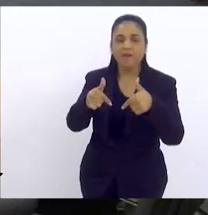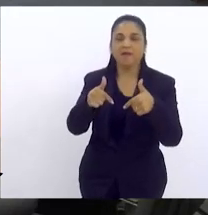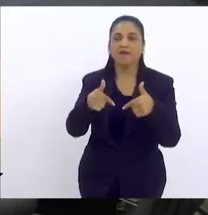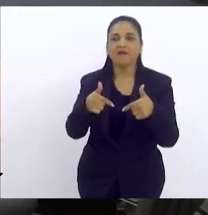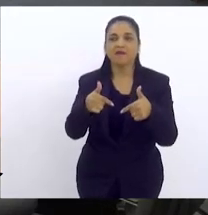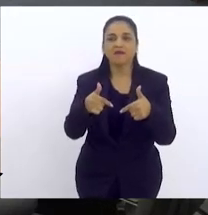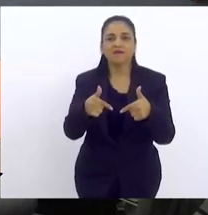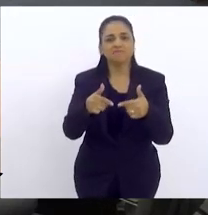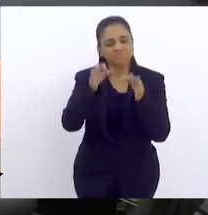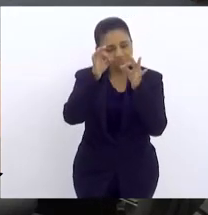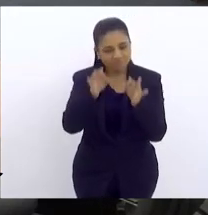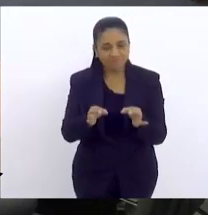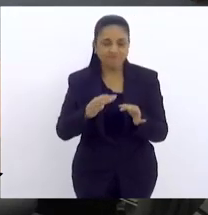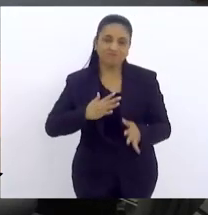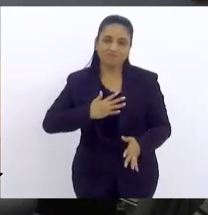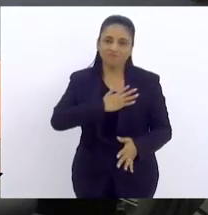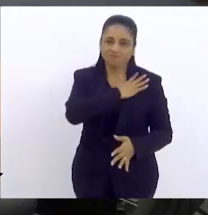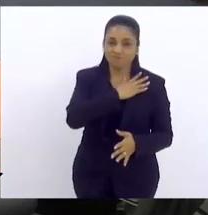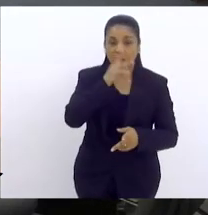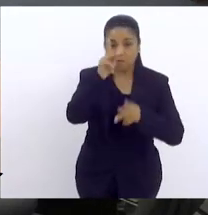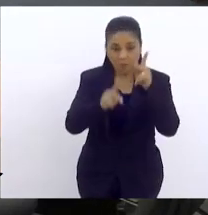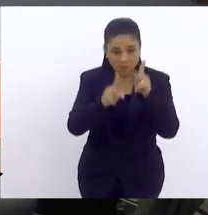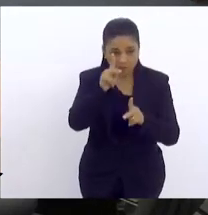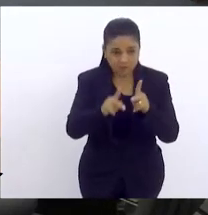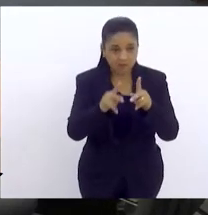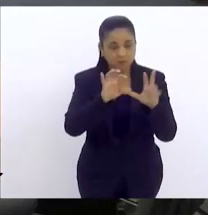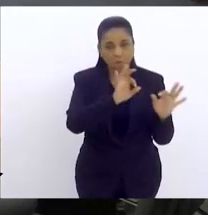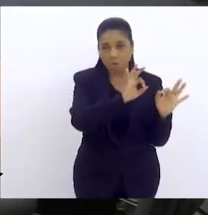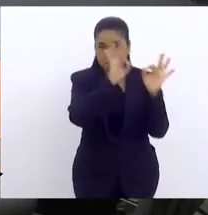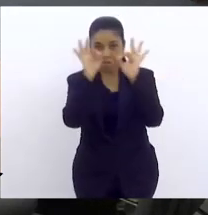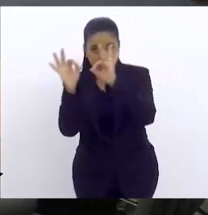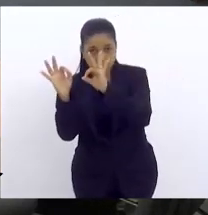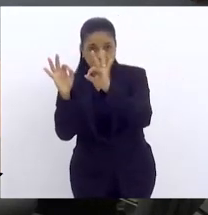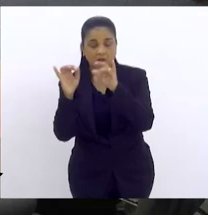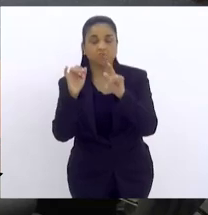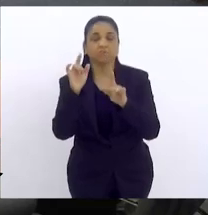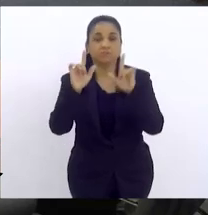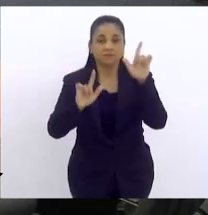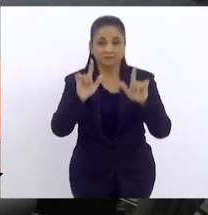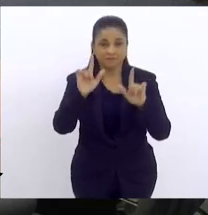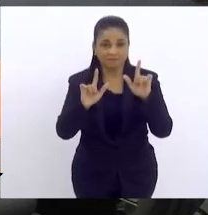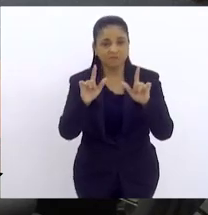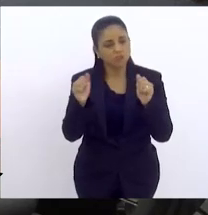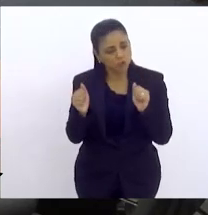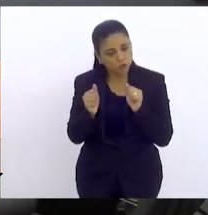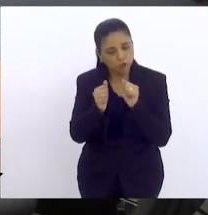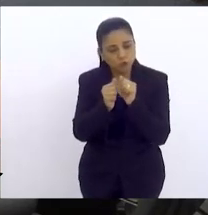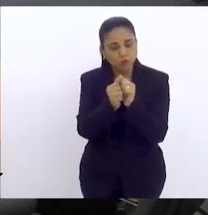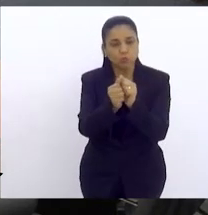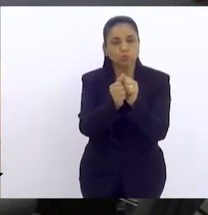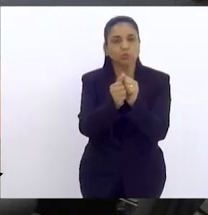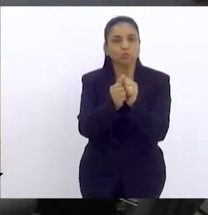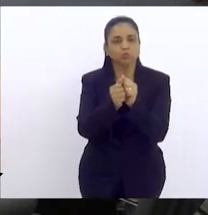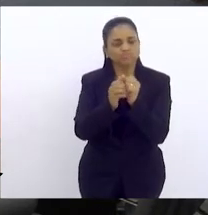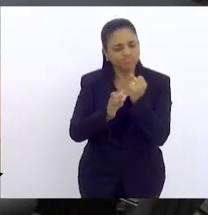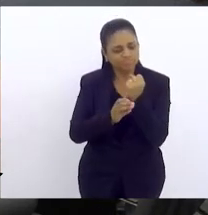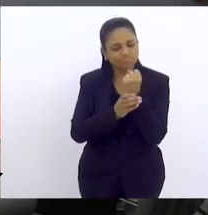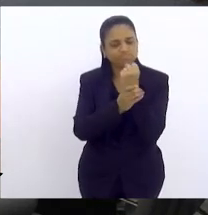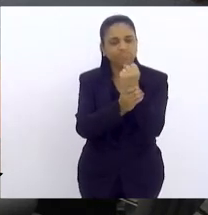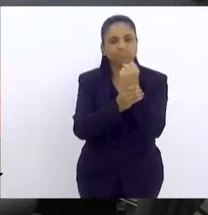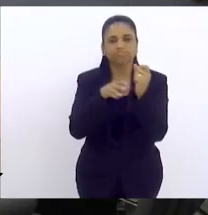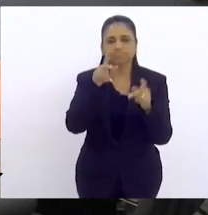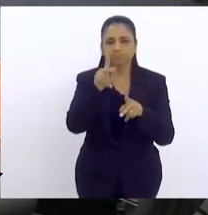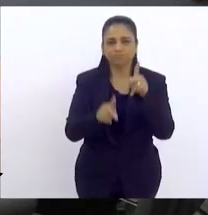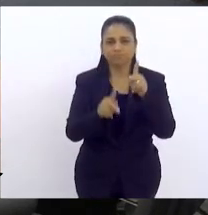coronais Delegados a população que nos assiste que juntos nós vamos levar a segurança para a população